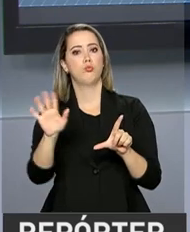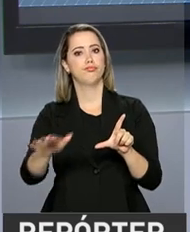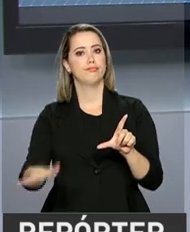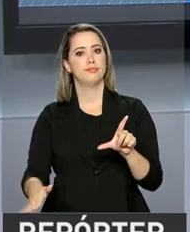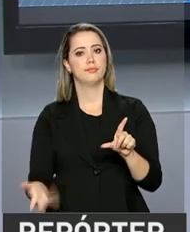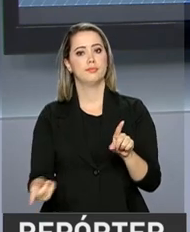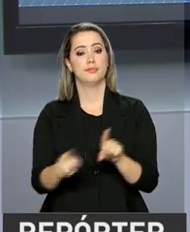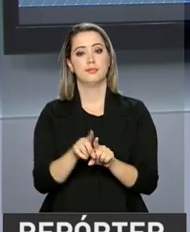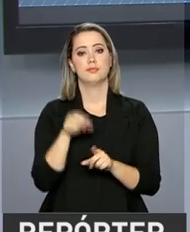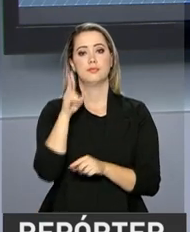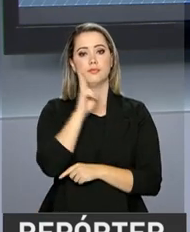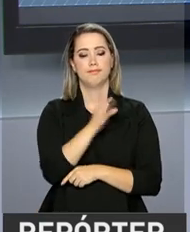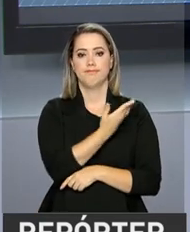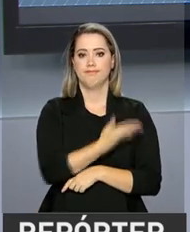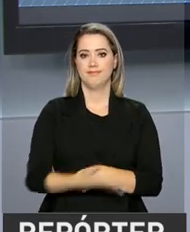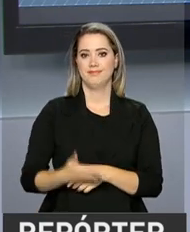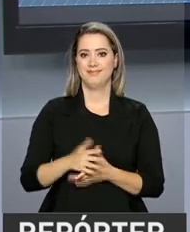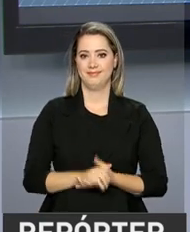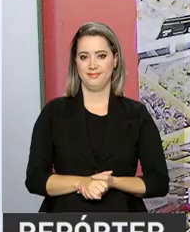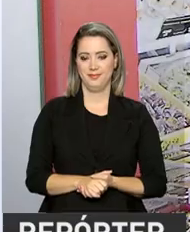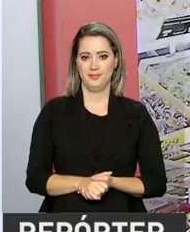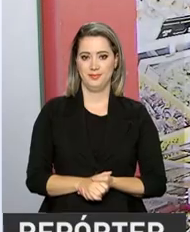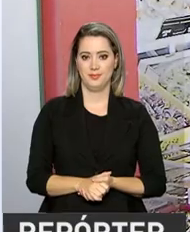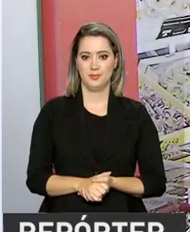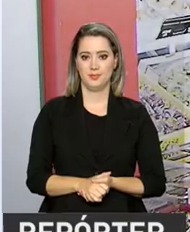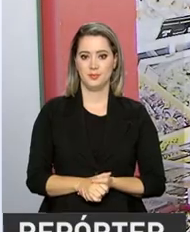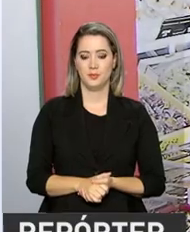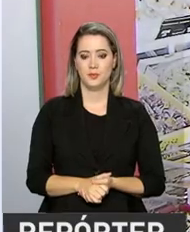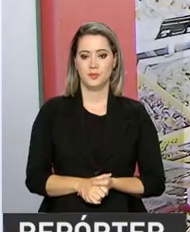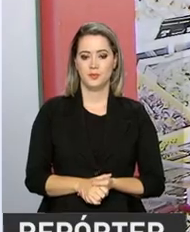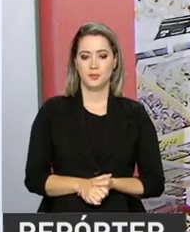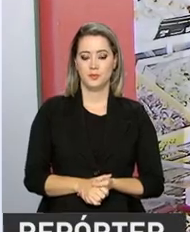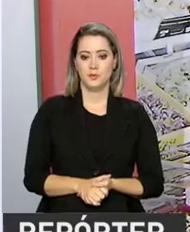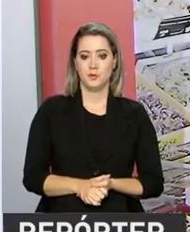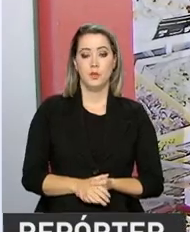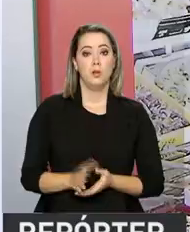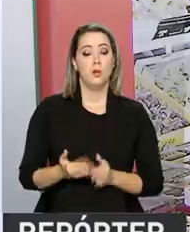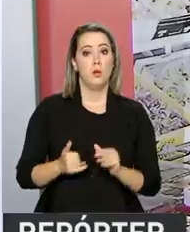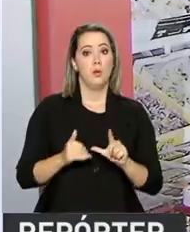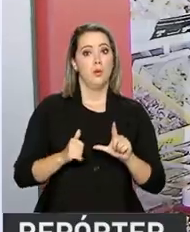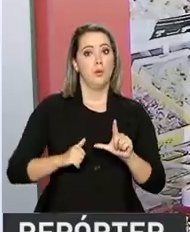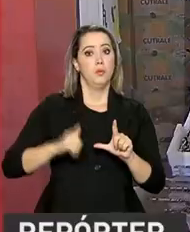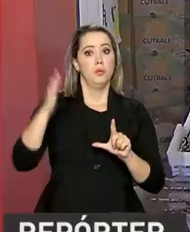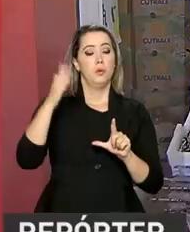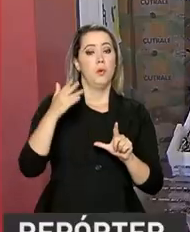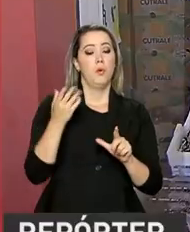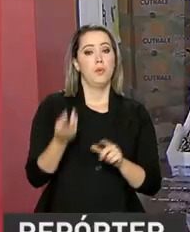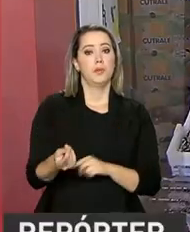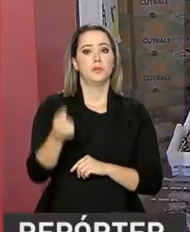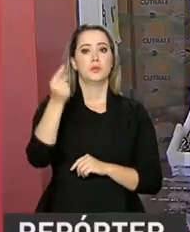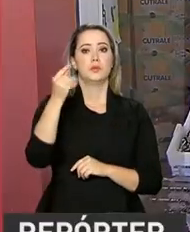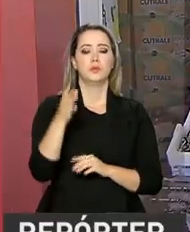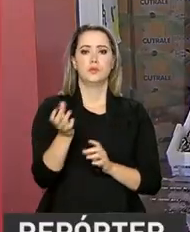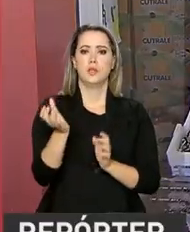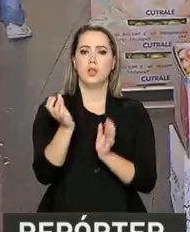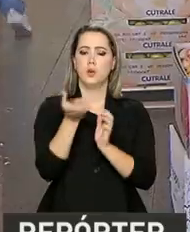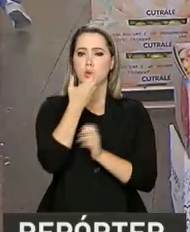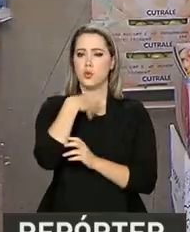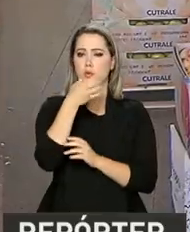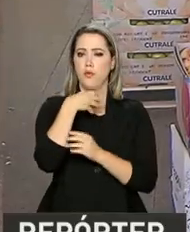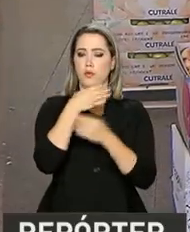produtos. Confira aí na reportagem. O aumento na oferta de algumas frutas nos